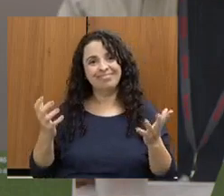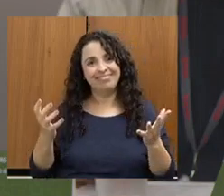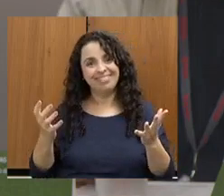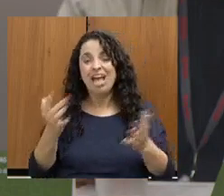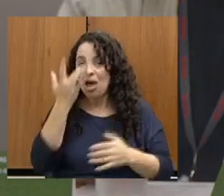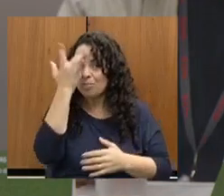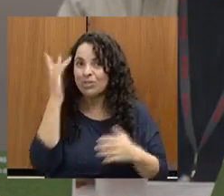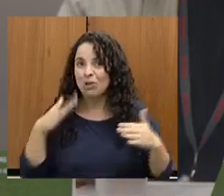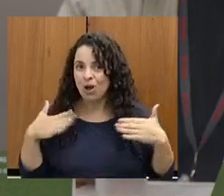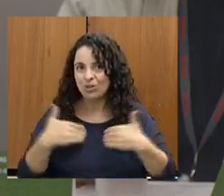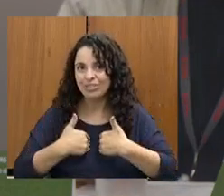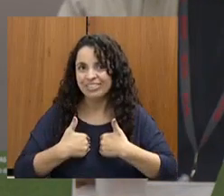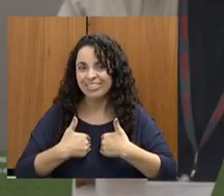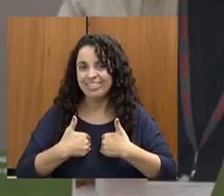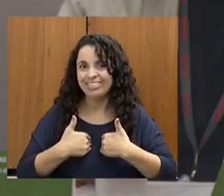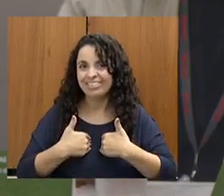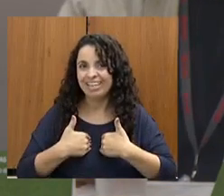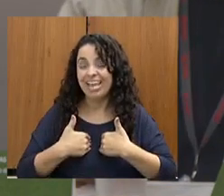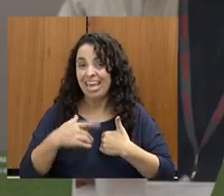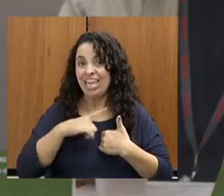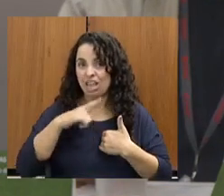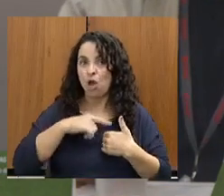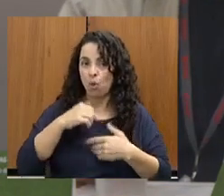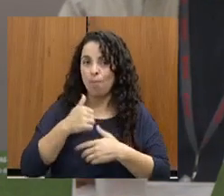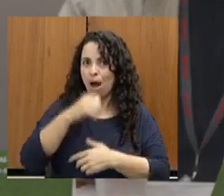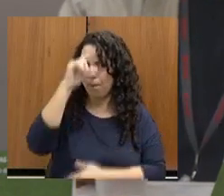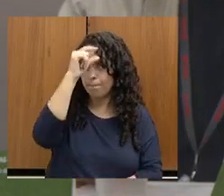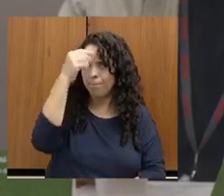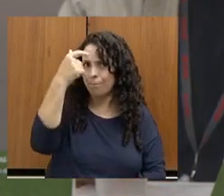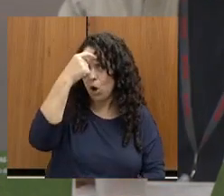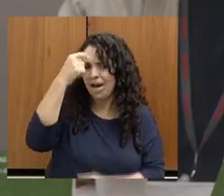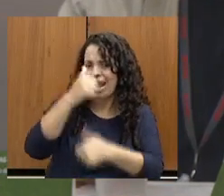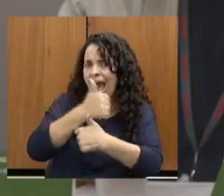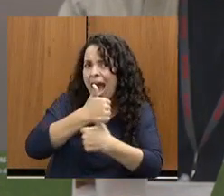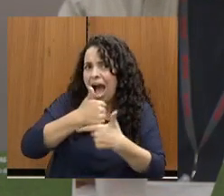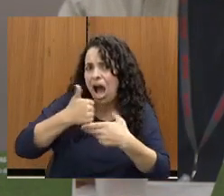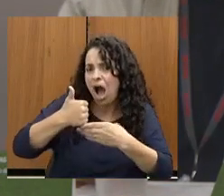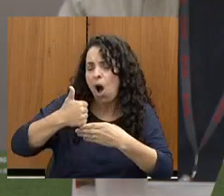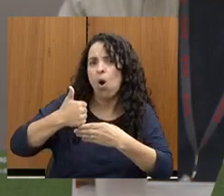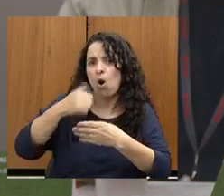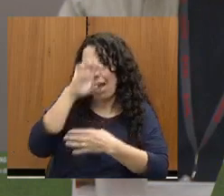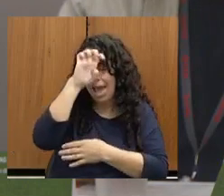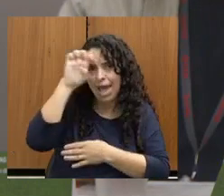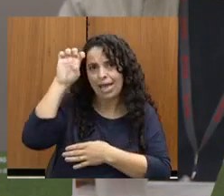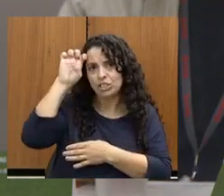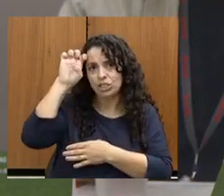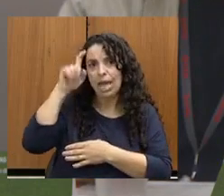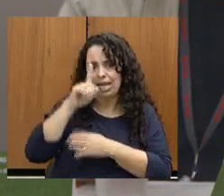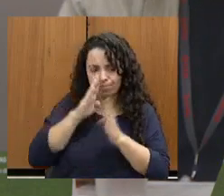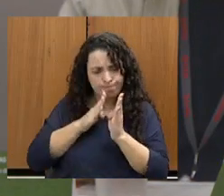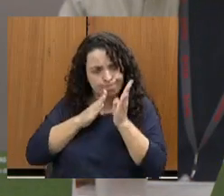internaliza uma moral e uma ética, ele cumpre a risca, ele não tem meio termo.